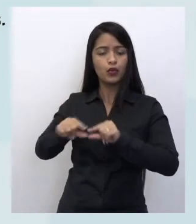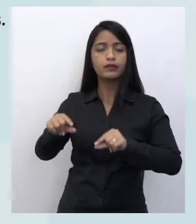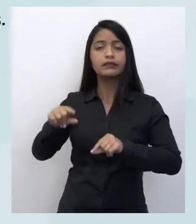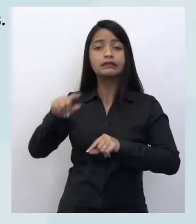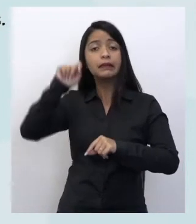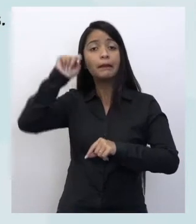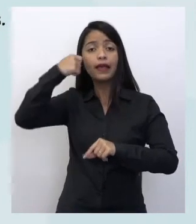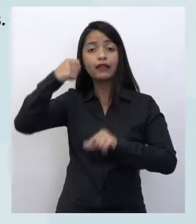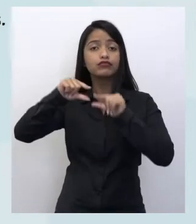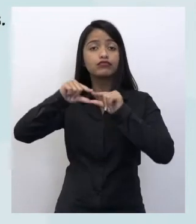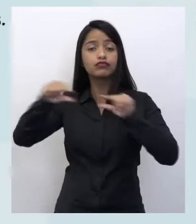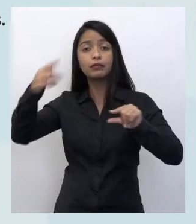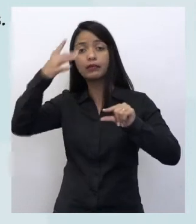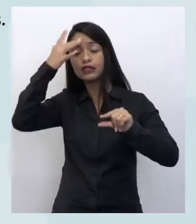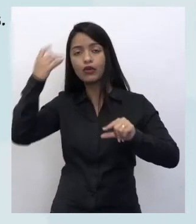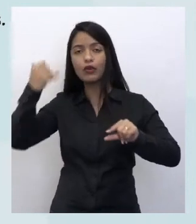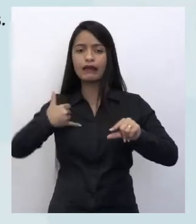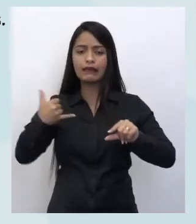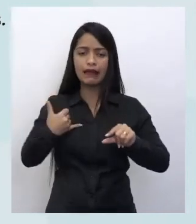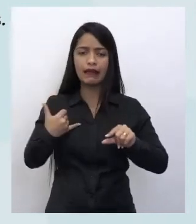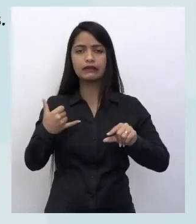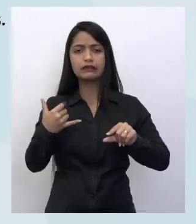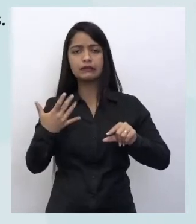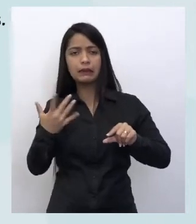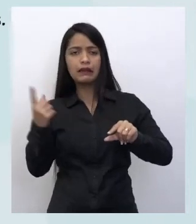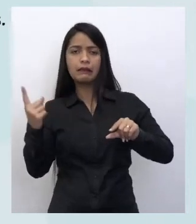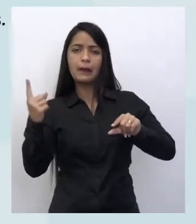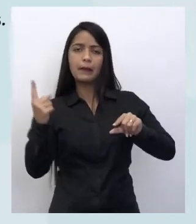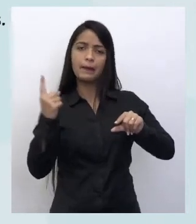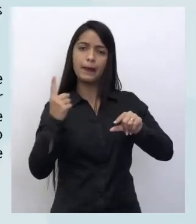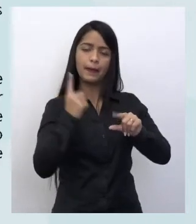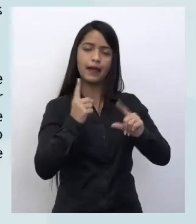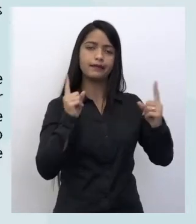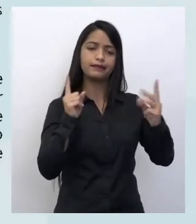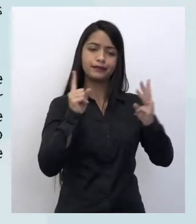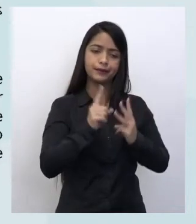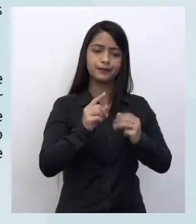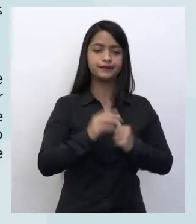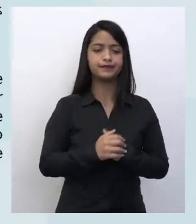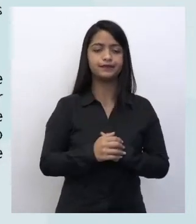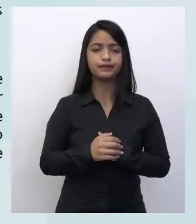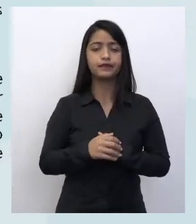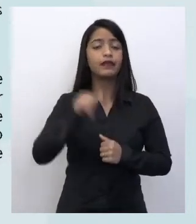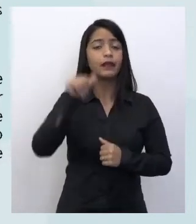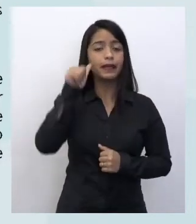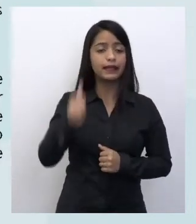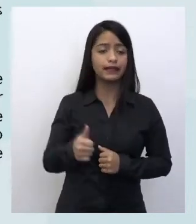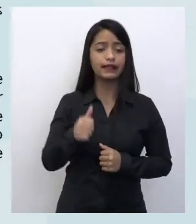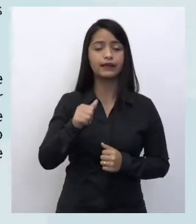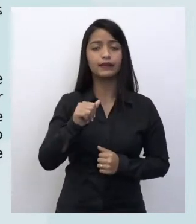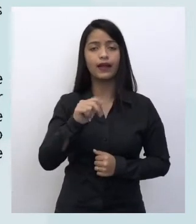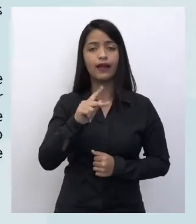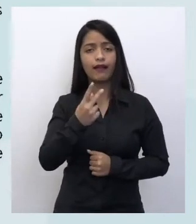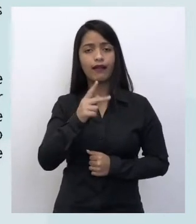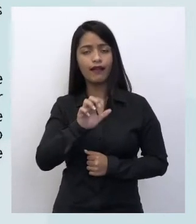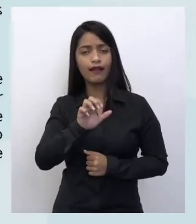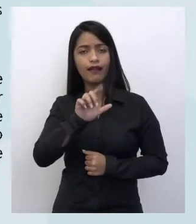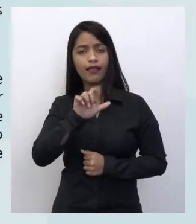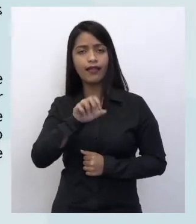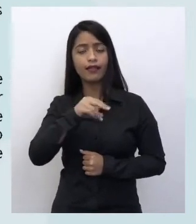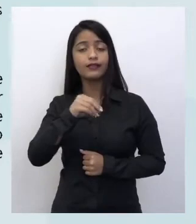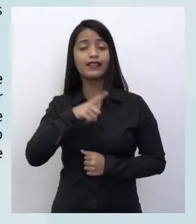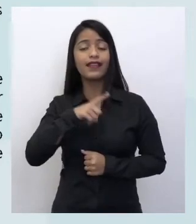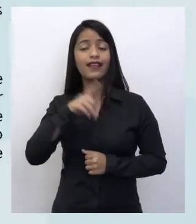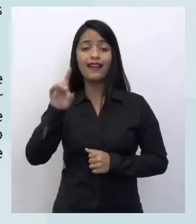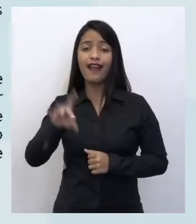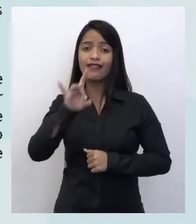na direção dos três, Pedrinho foi-lhe ao encontro. Aí tem de novo Pedrinho, Heleno. Então, nós temos as falas,